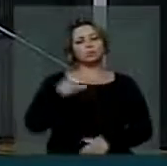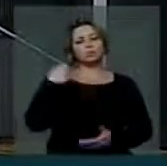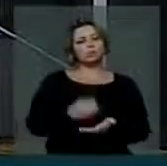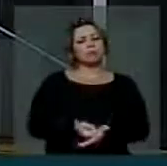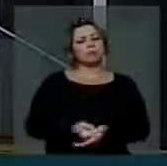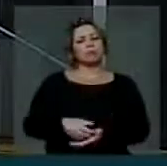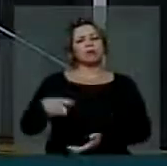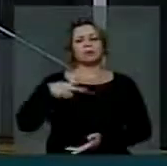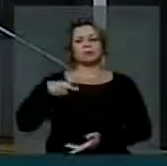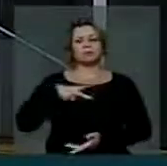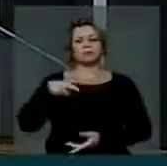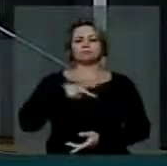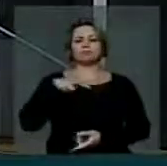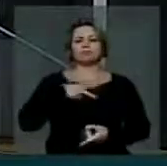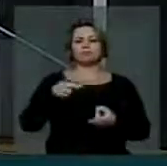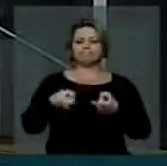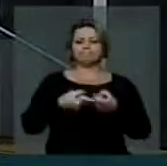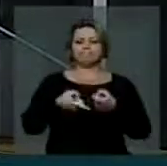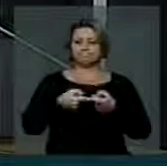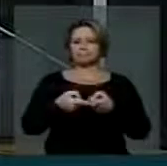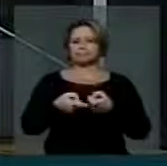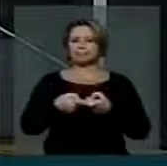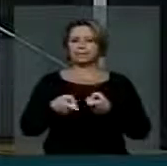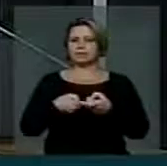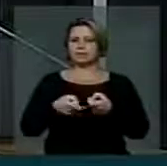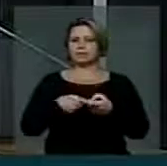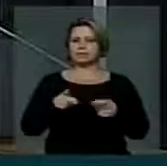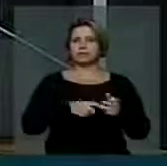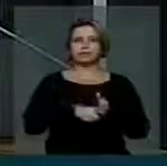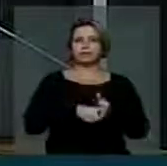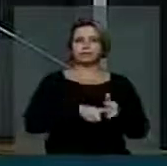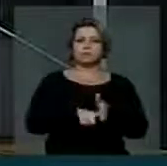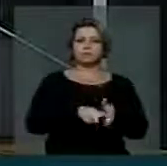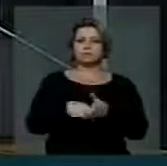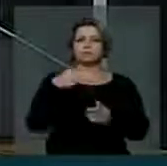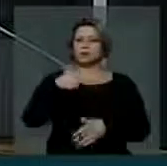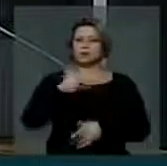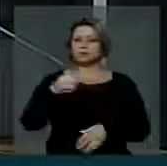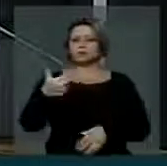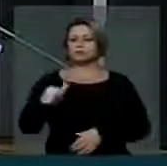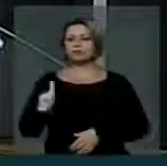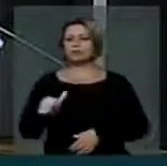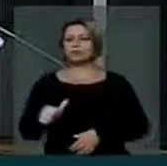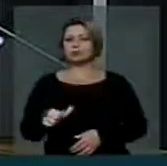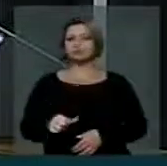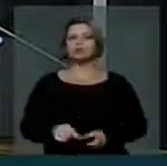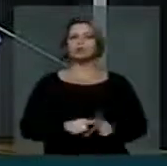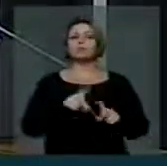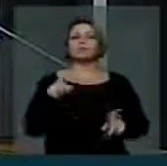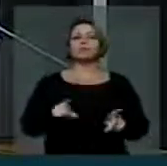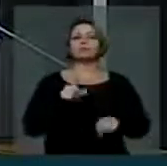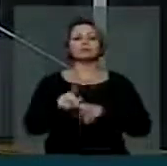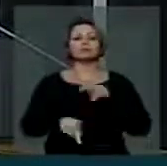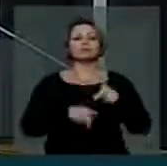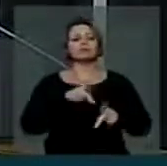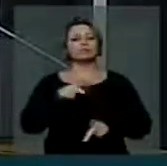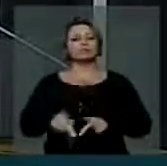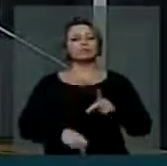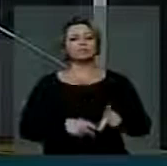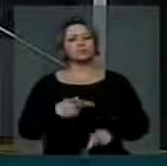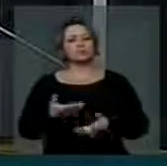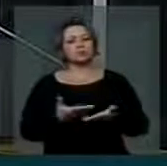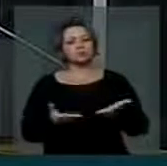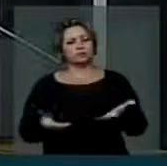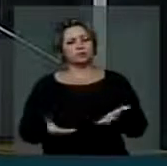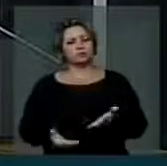de assistência médica no Brasil, dados de 2011. Mas a população, deputados,